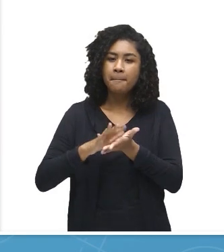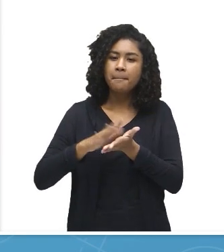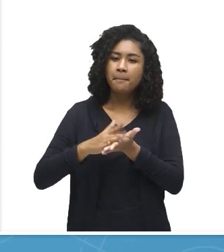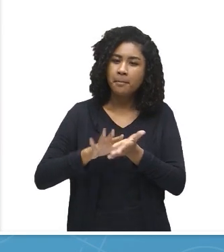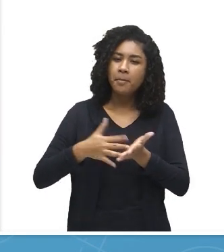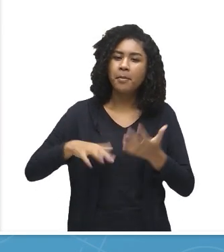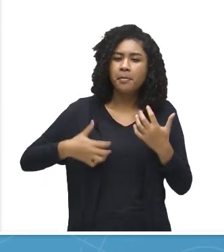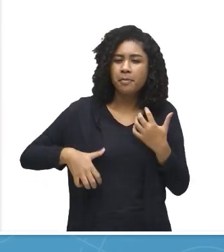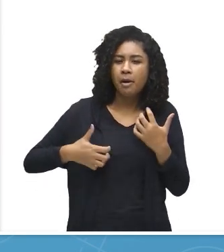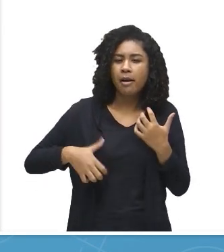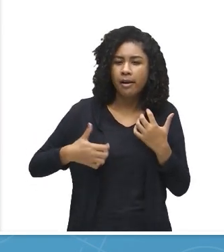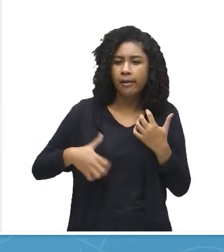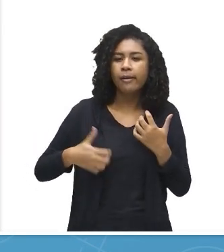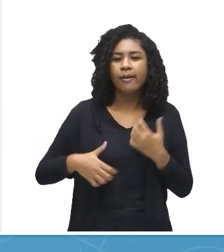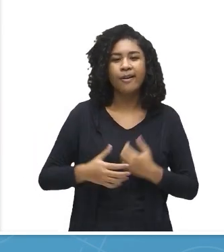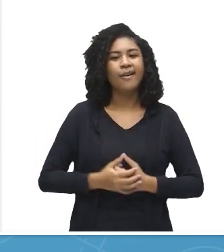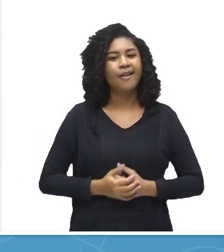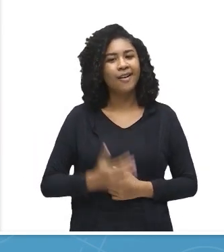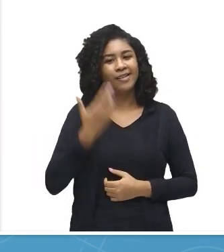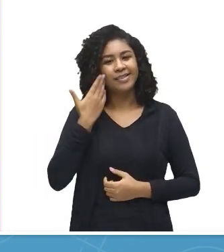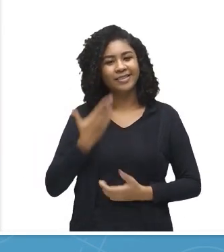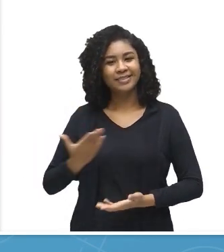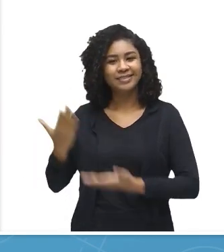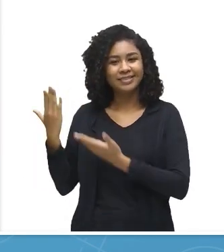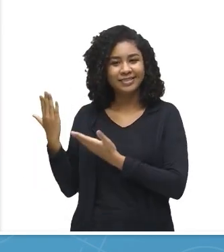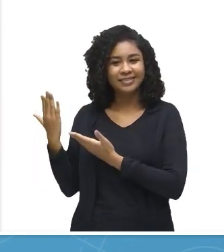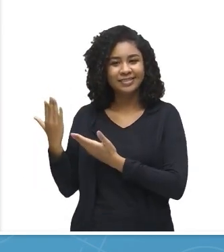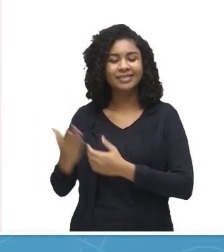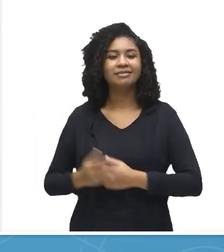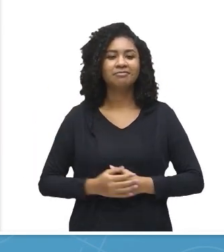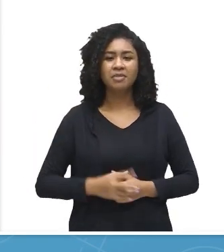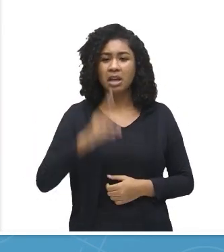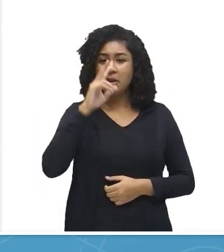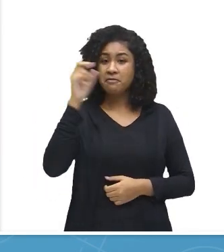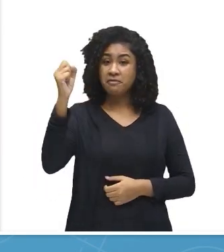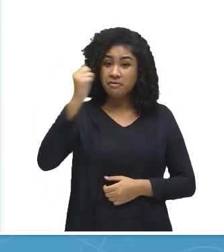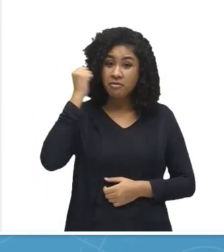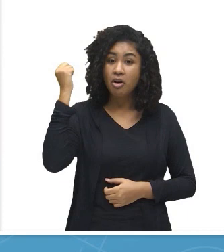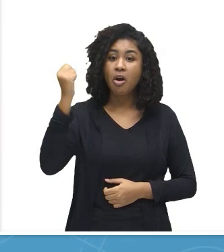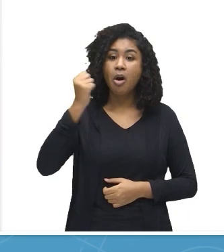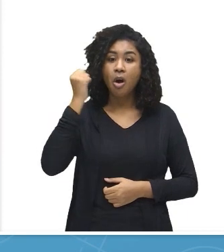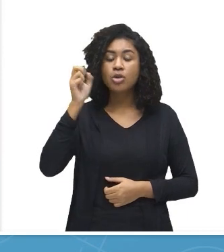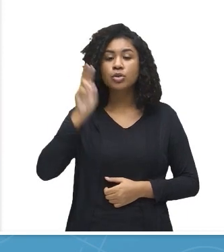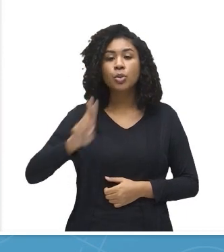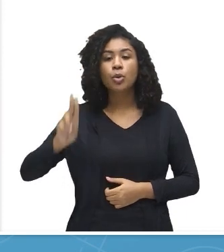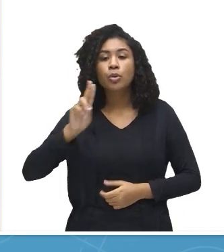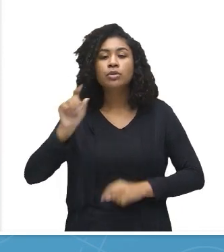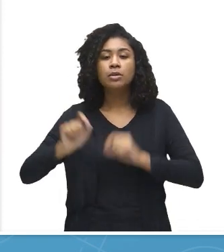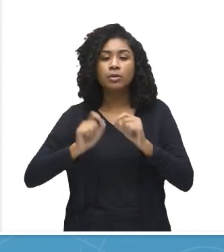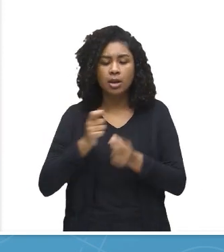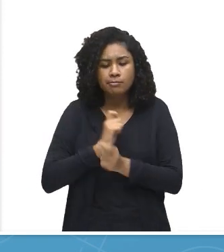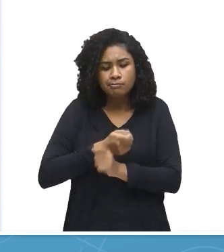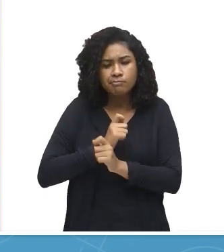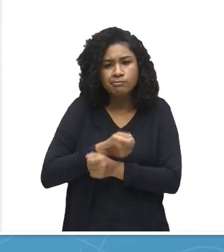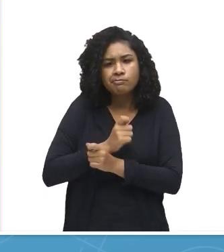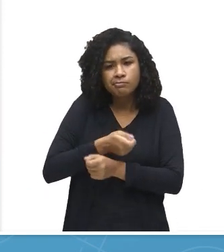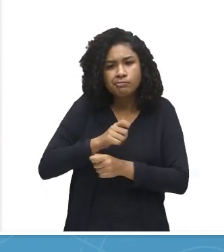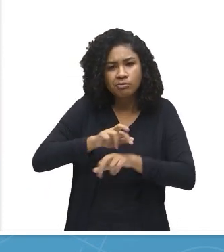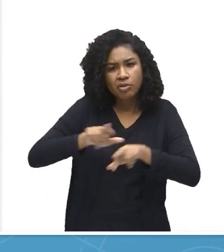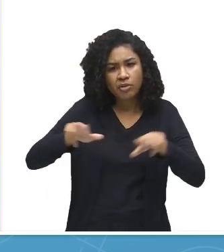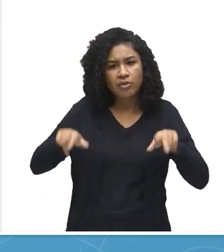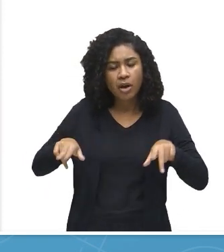pagode, exatamente. O pagode, a gente tem muito forte a questão da utilização dos instrumentos de percussão e